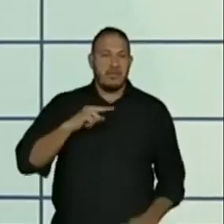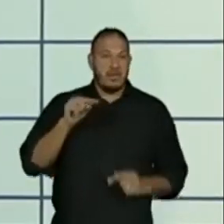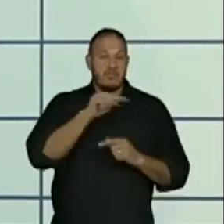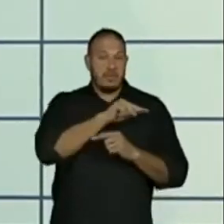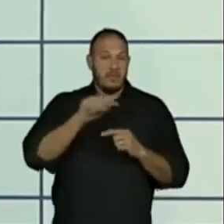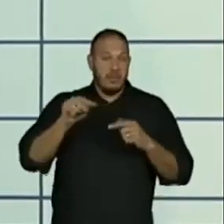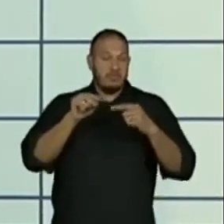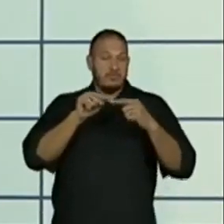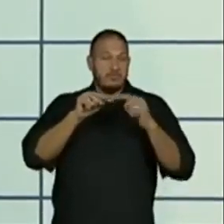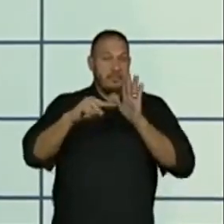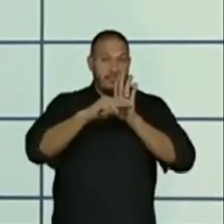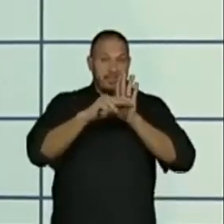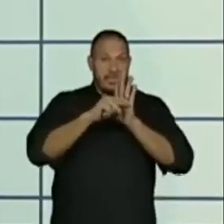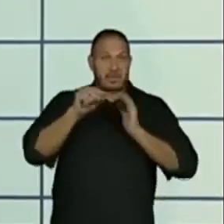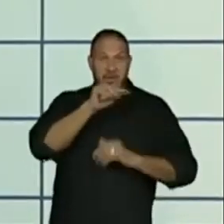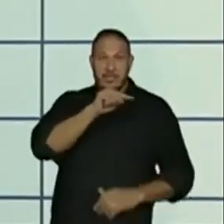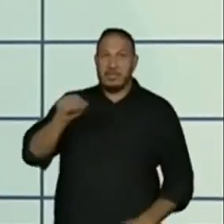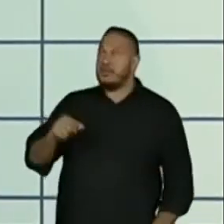subtração.